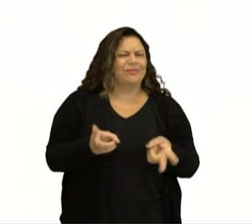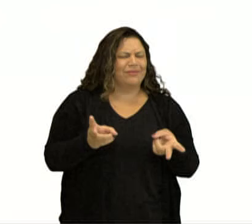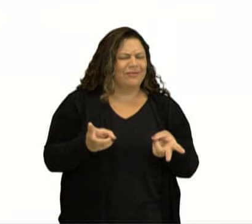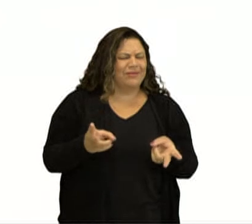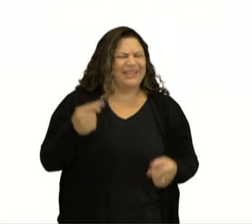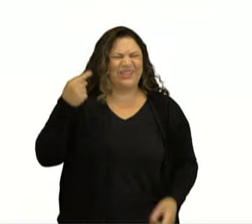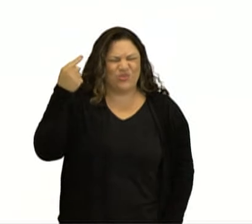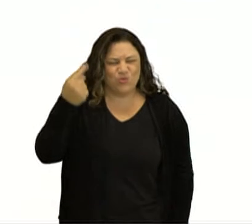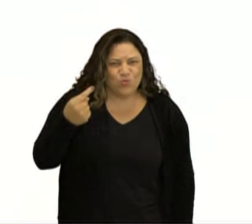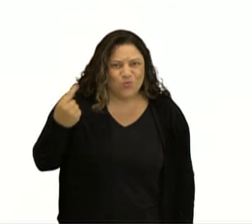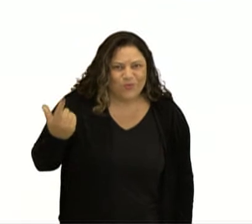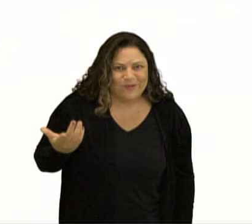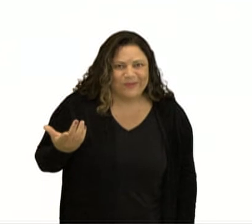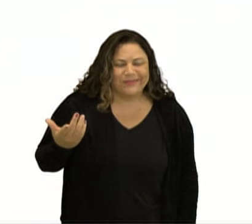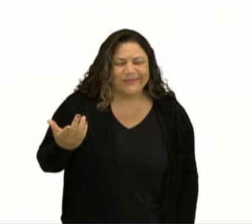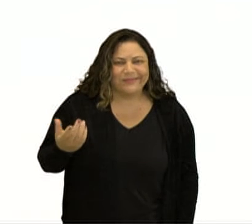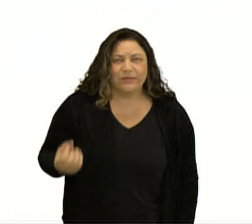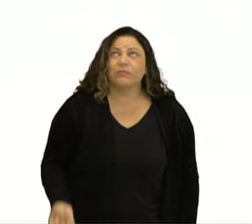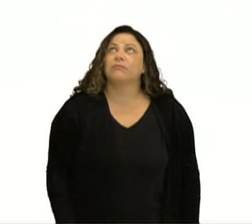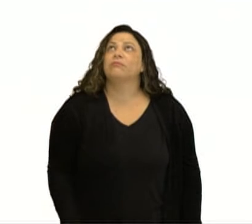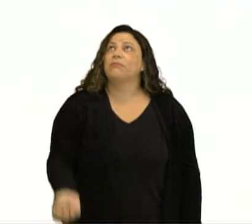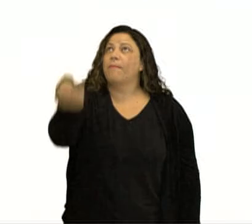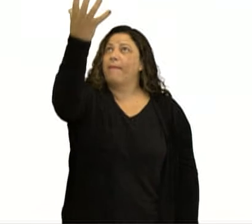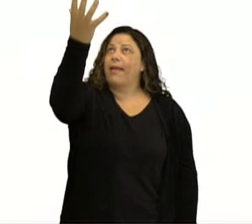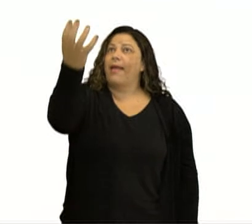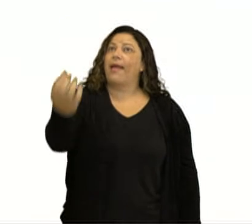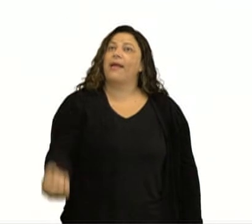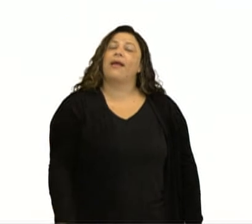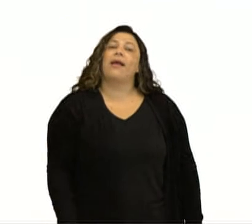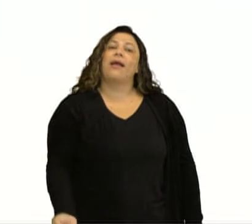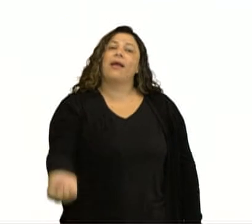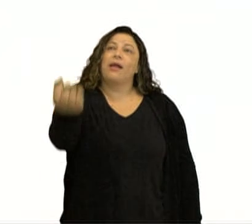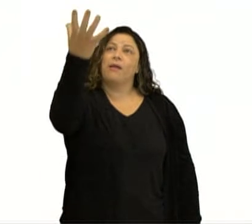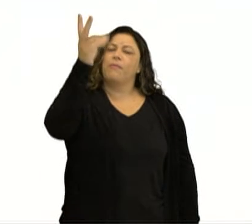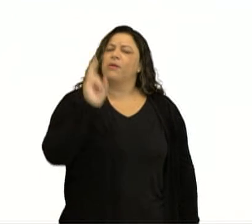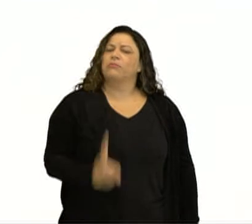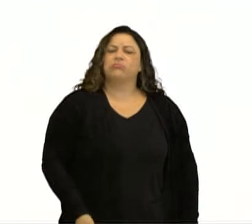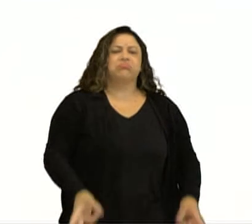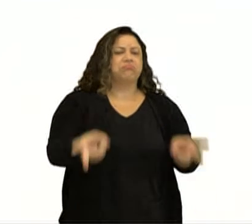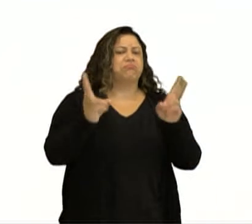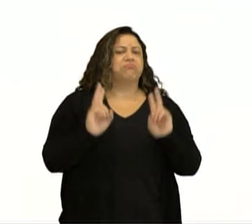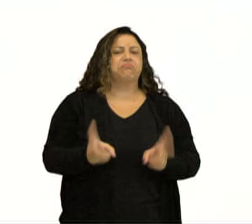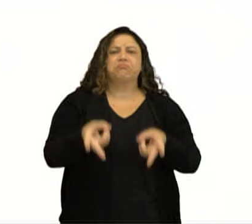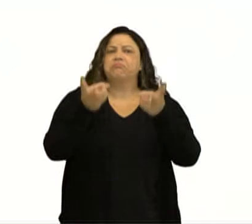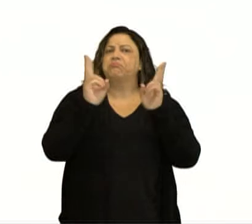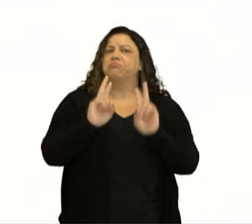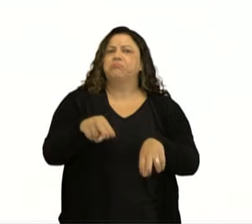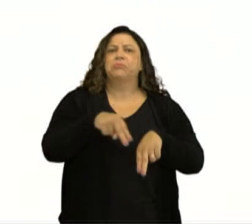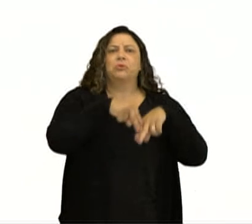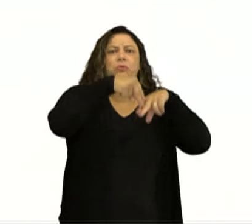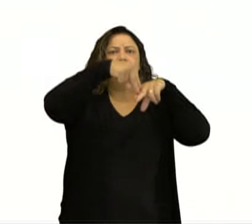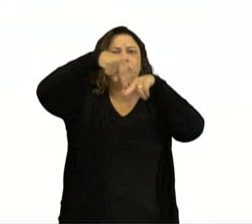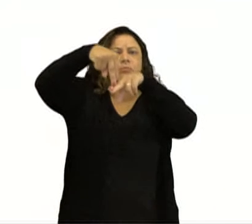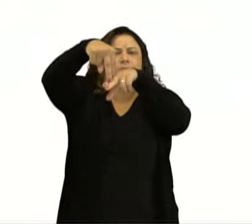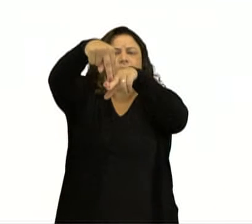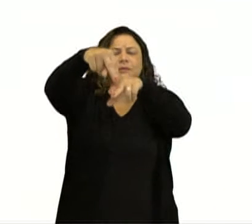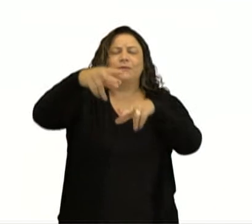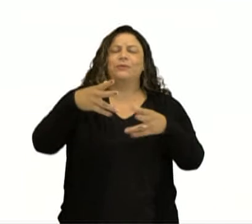Ele lançou a bola, certo? Ele lançou a bola e continua andando. Ele já estava, e quer